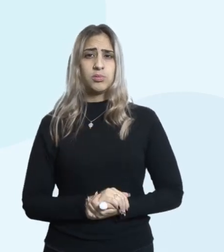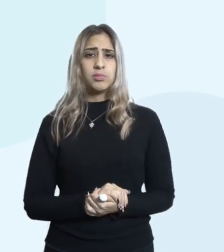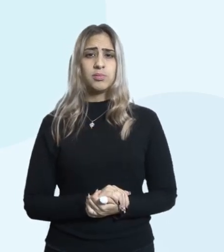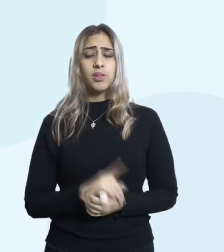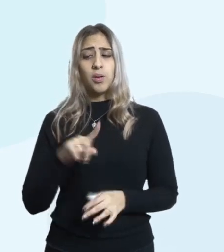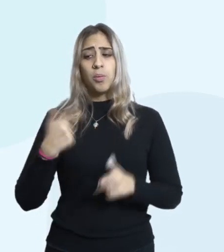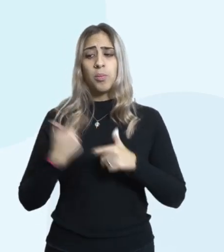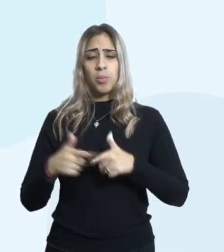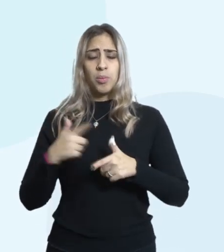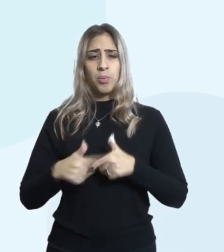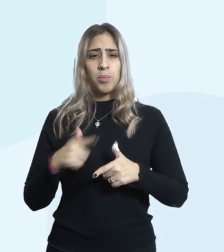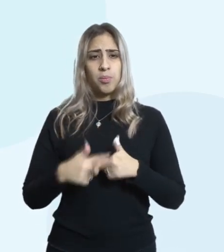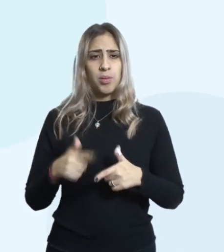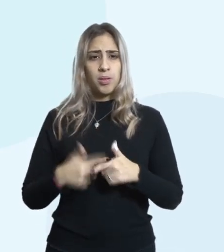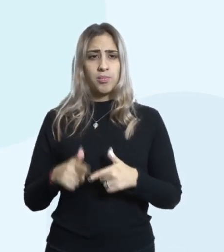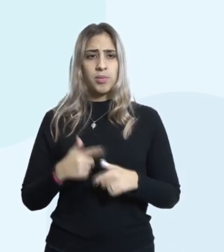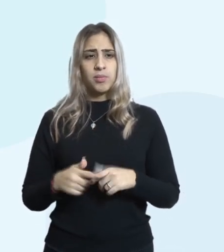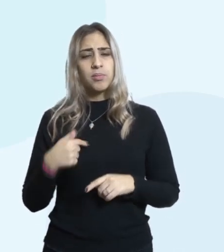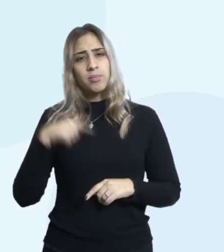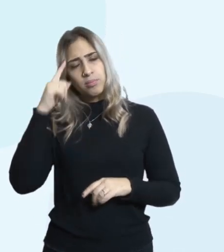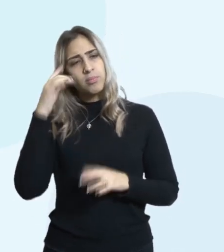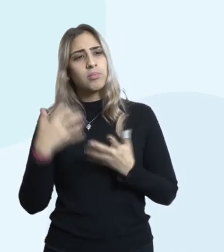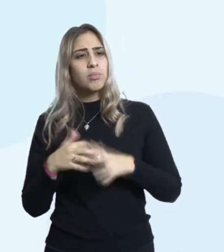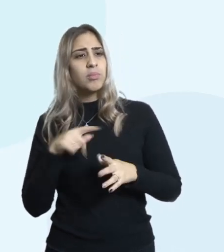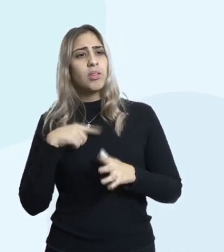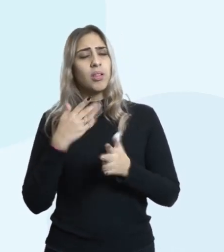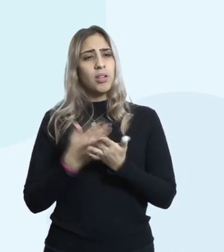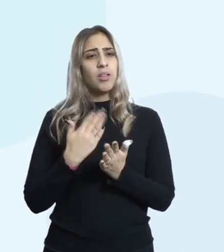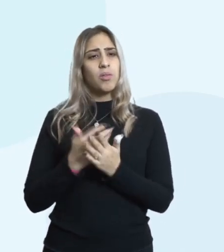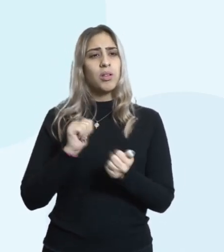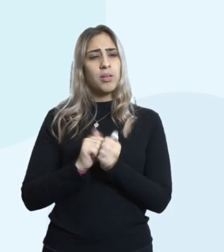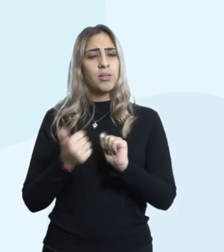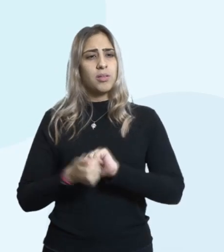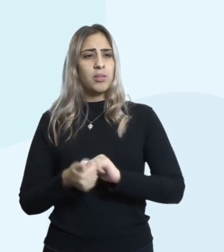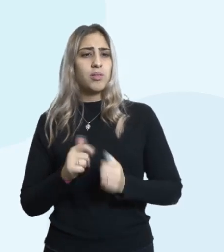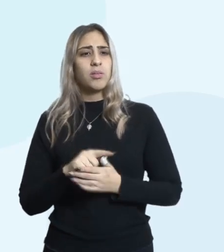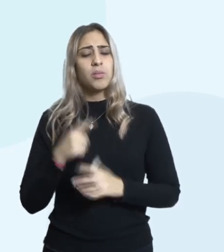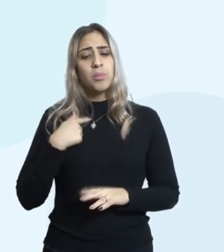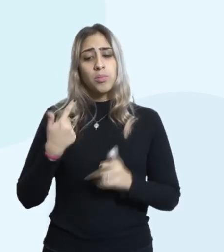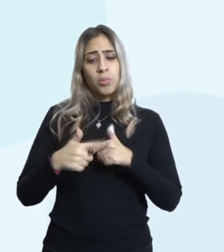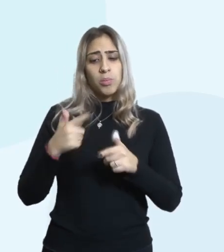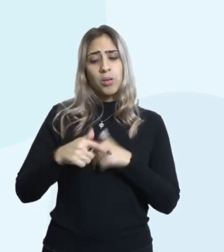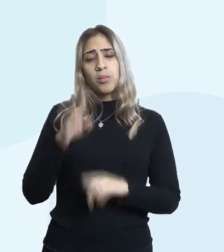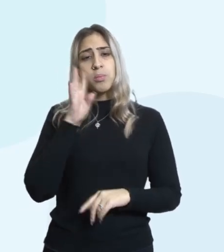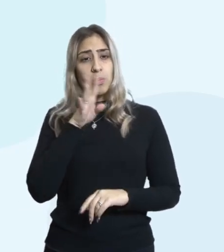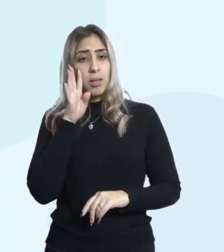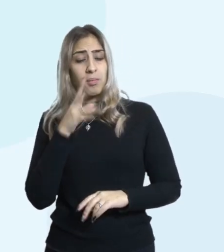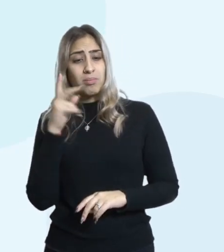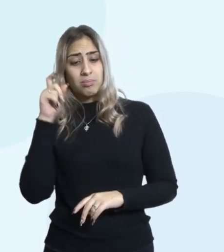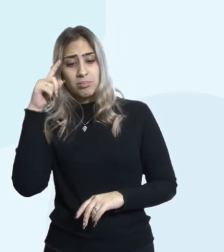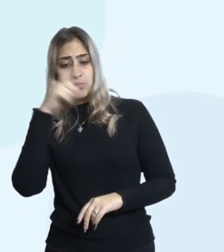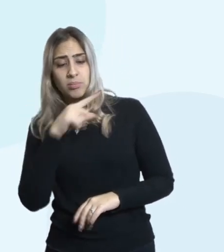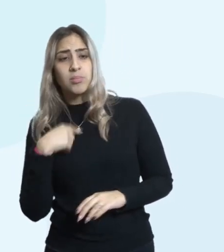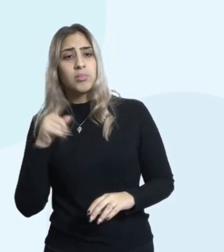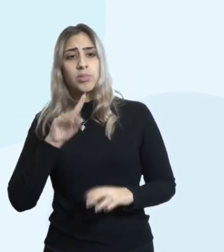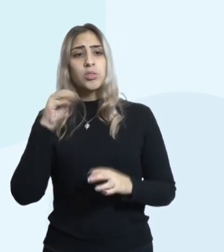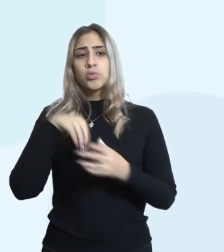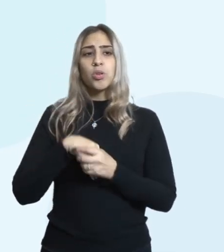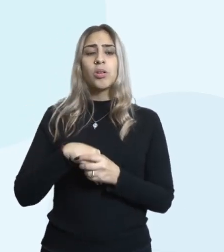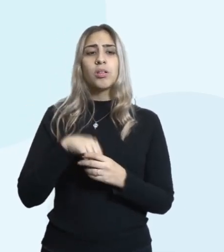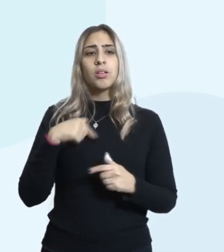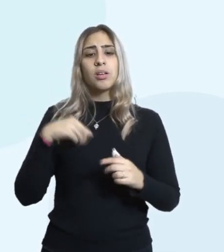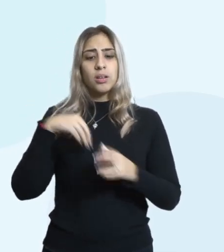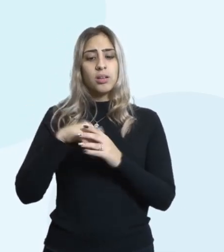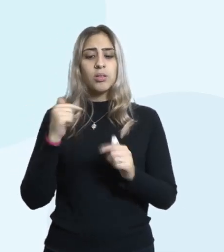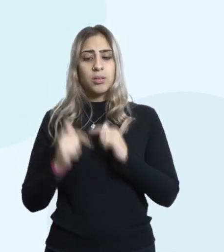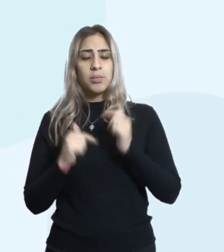um problema, assim, pensando em livros adaptados, é um problema nevrálgico aqui, não só no Estado, eu trabalho